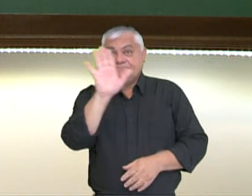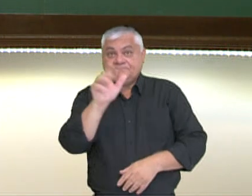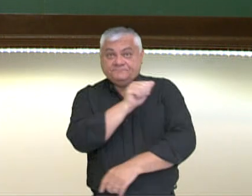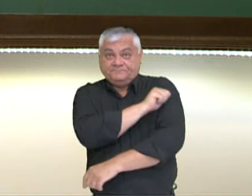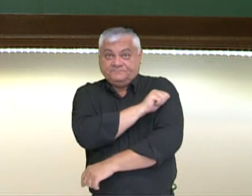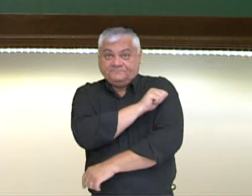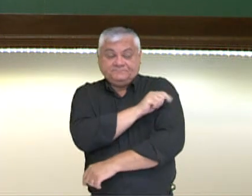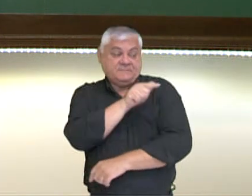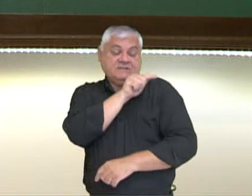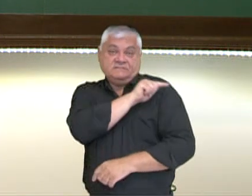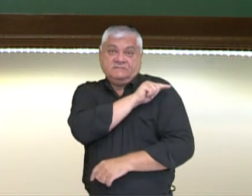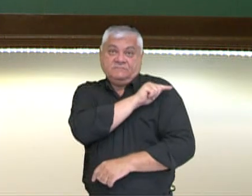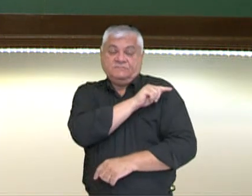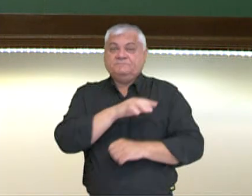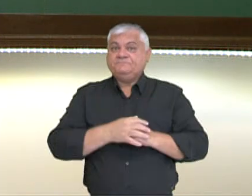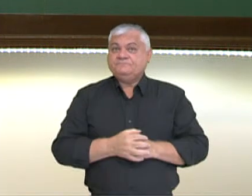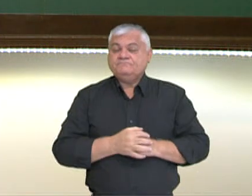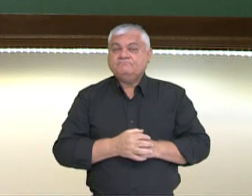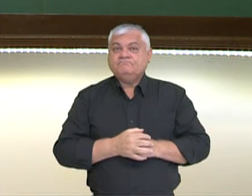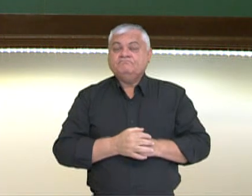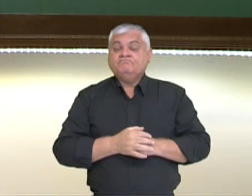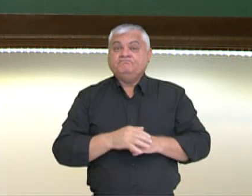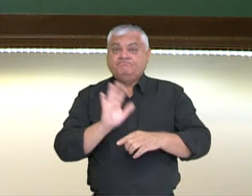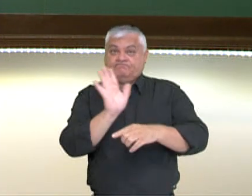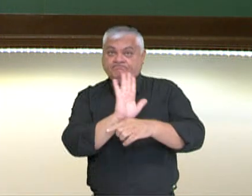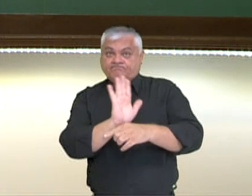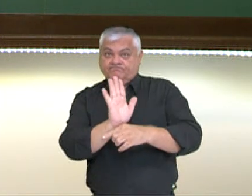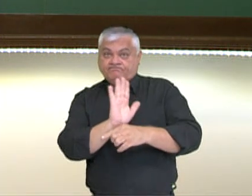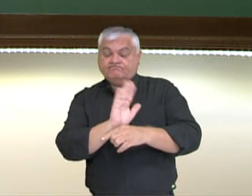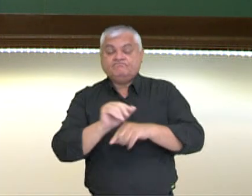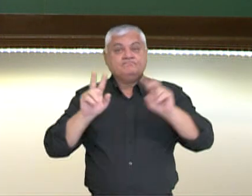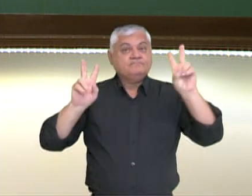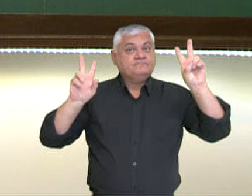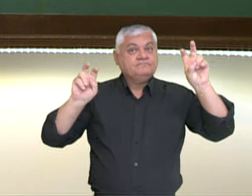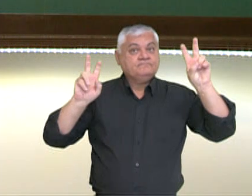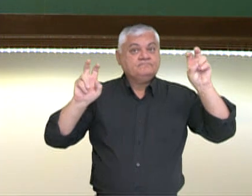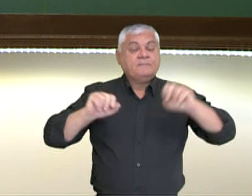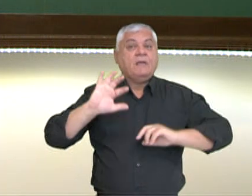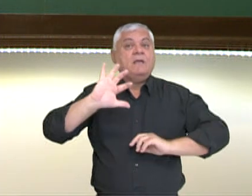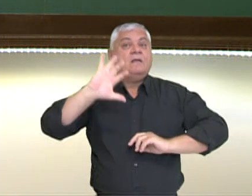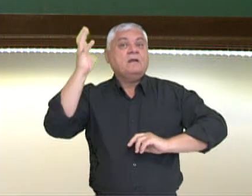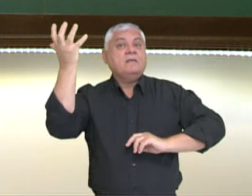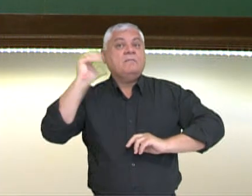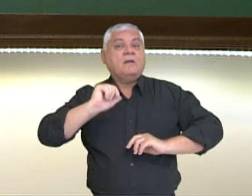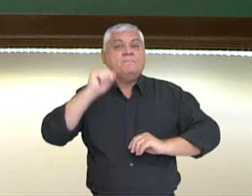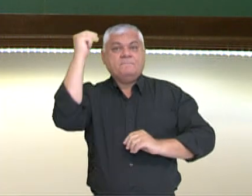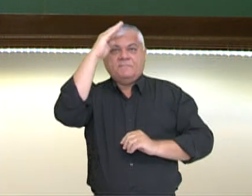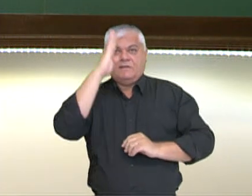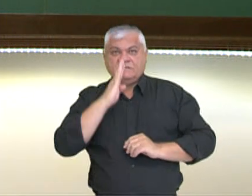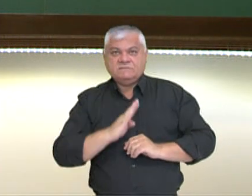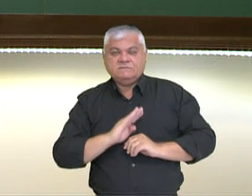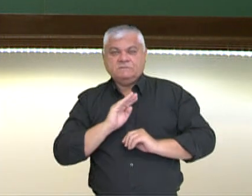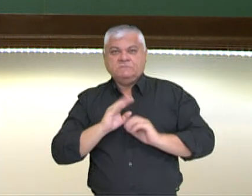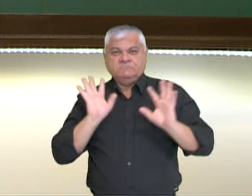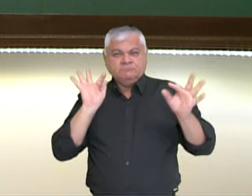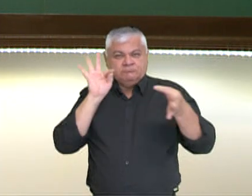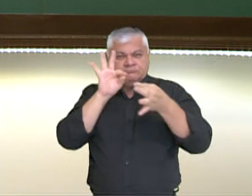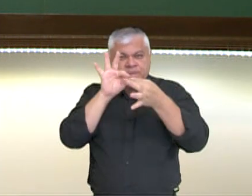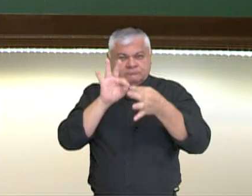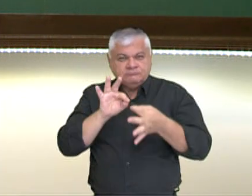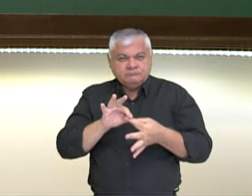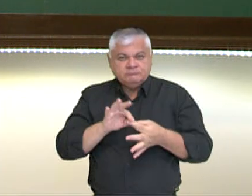Olá, estudantes do 7º ano. Neste vídeo vamos falar sobre os climas do Brasil, especificamente sobre